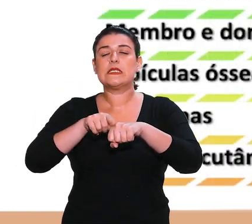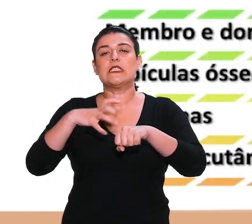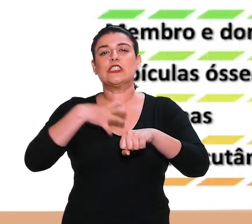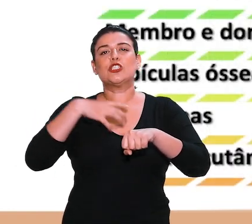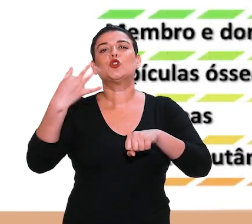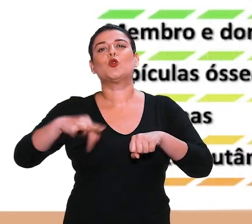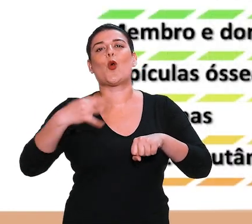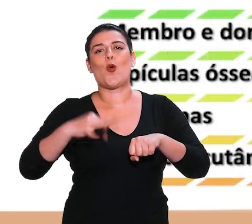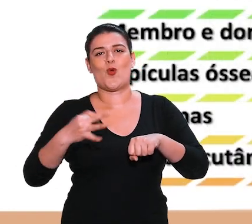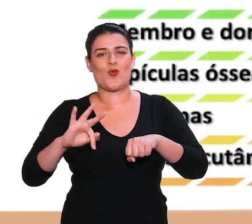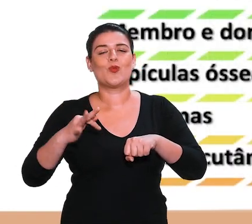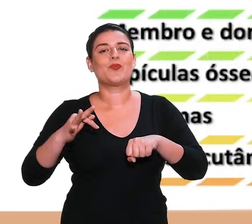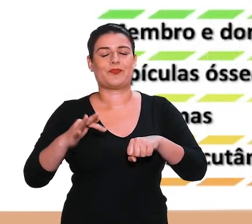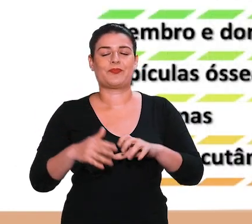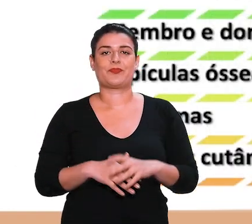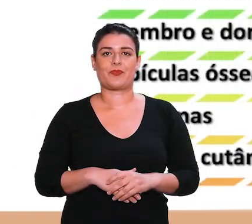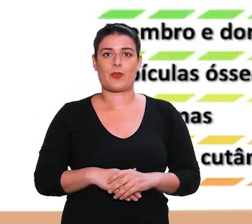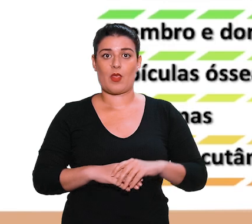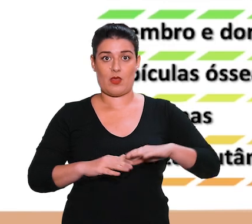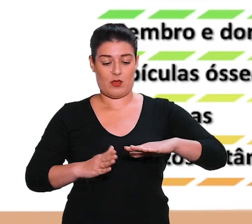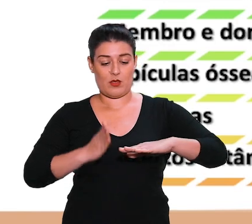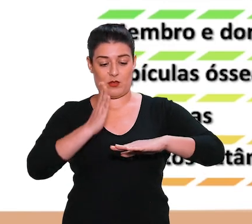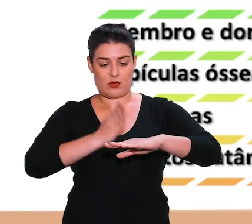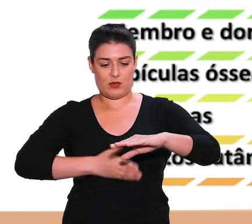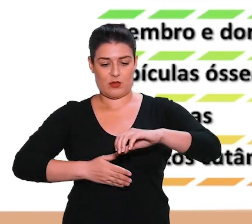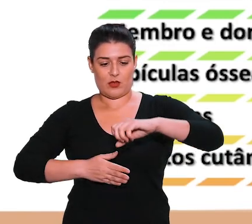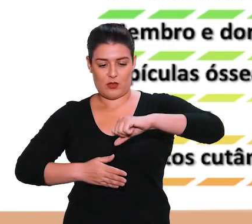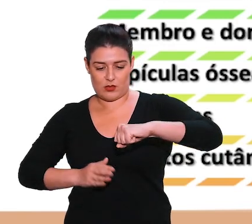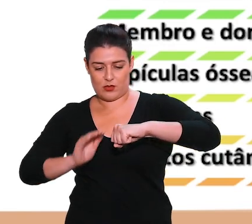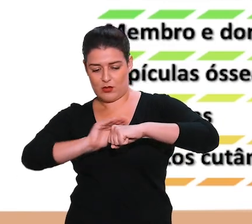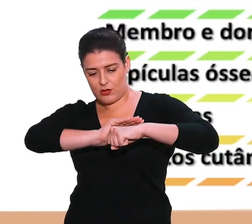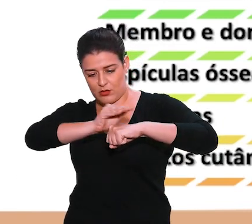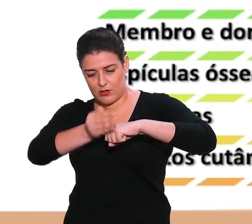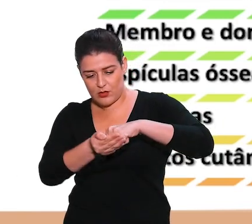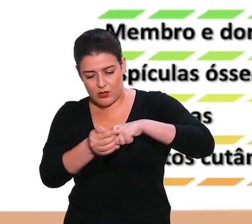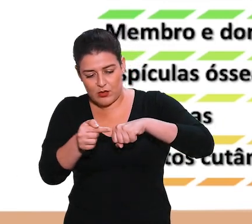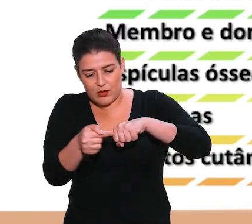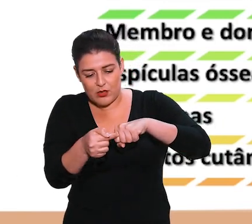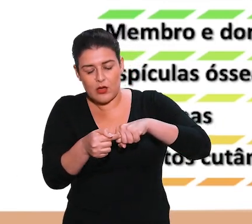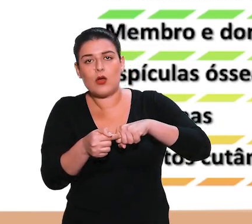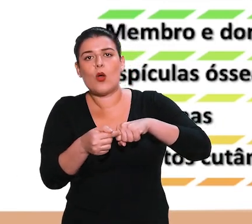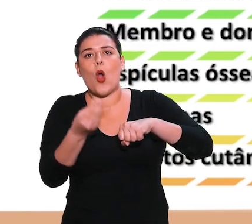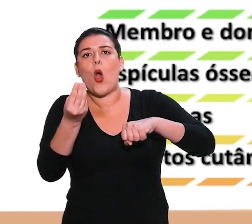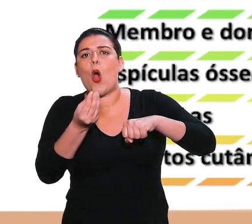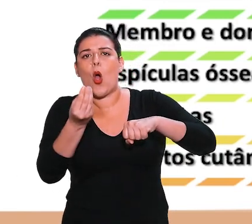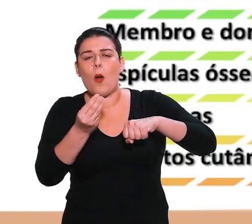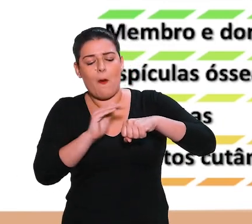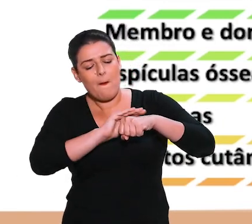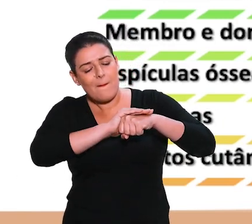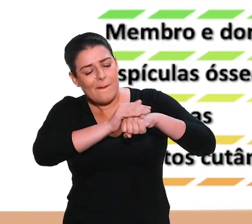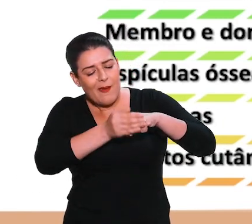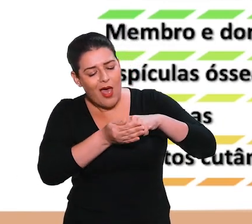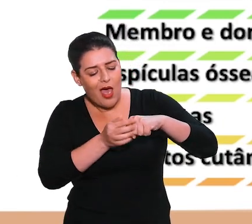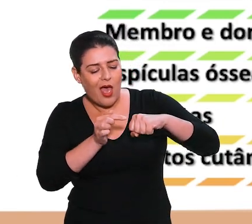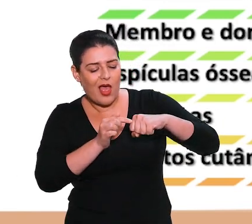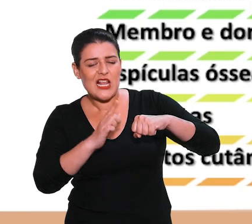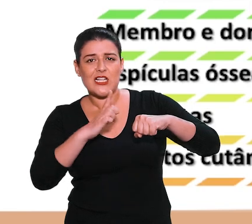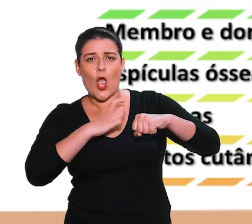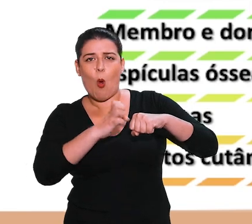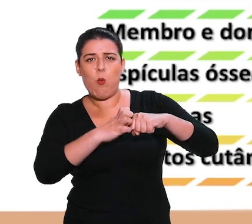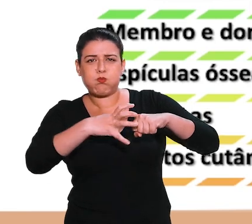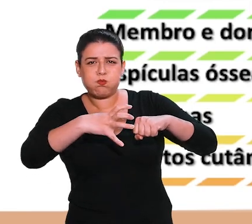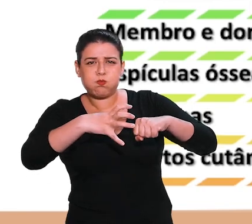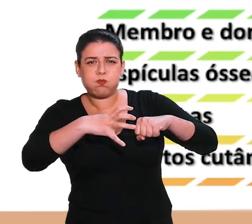do paciente. No coto de amputação, nós devemos verificar como que está o estado da pele, se há presença de